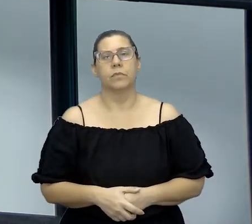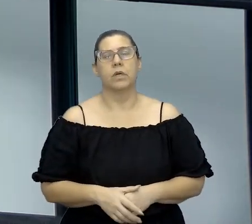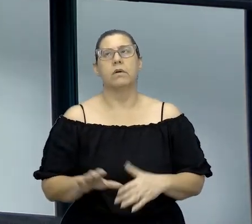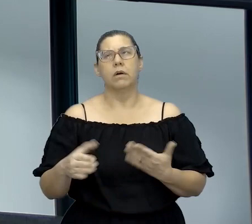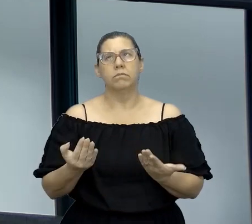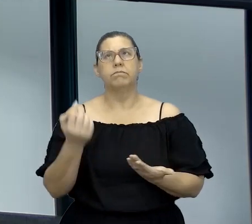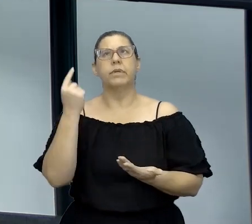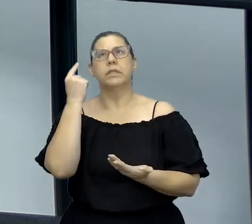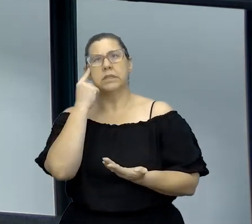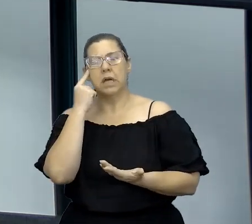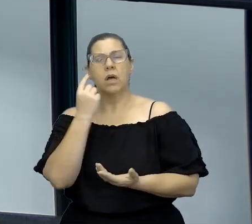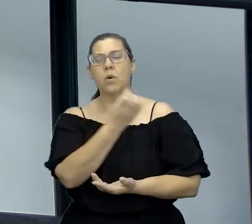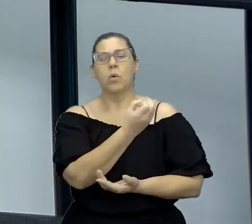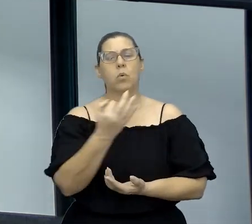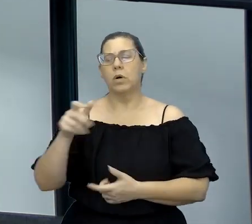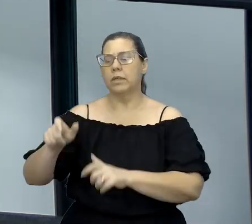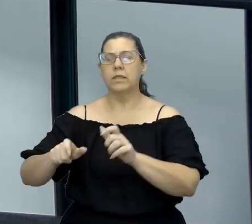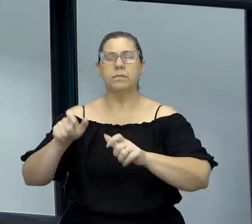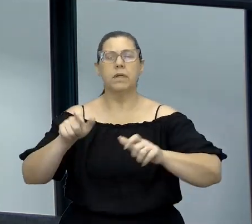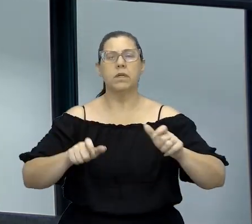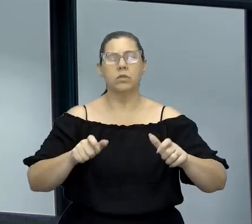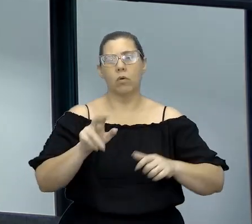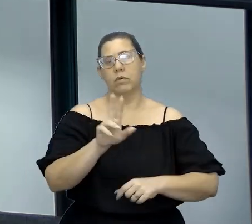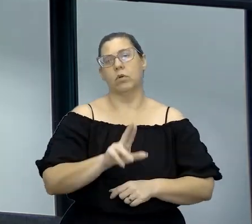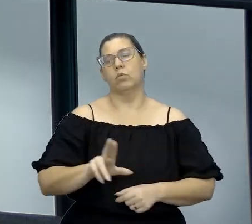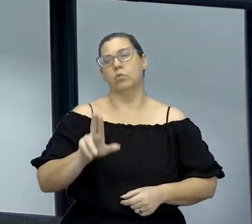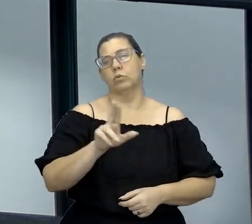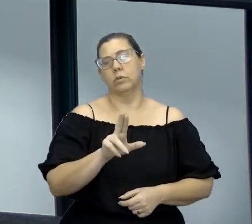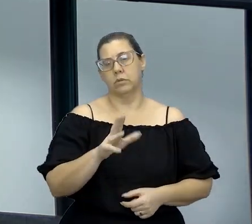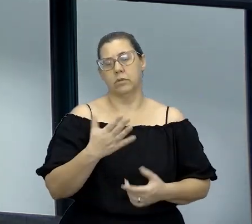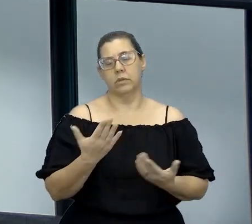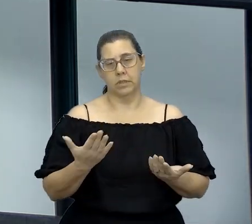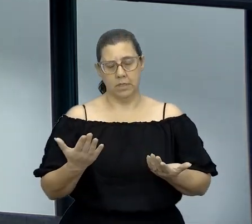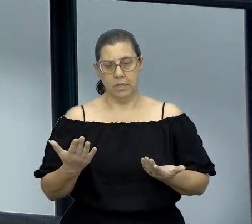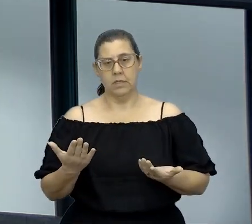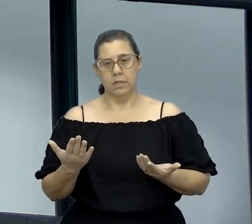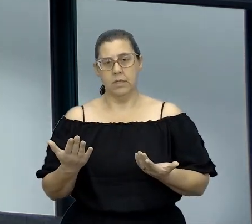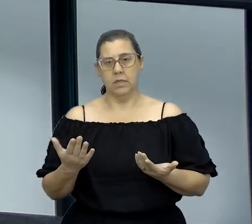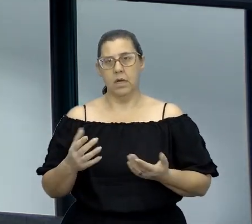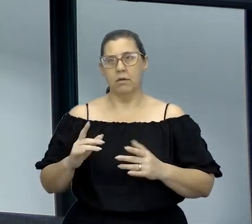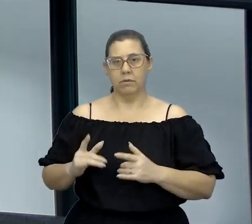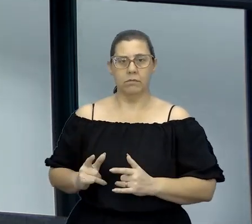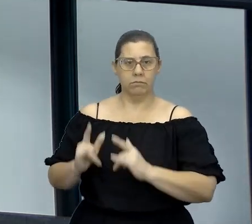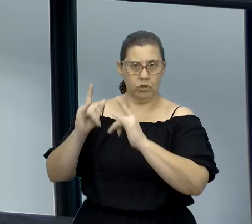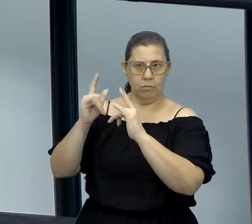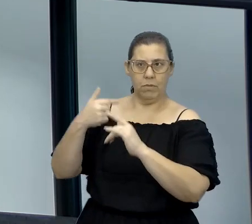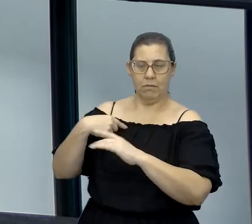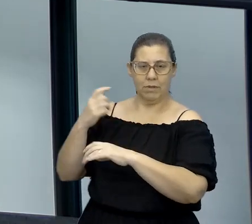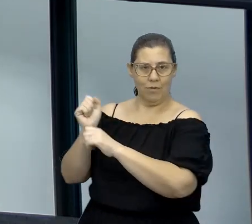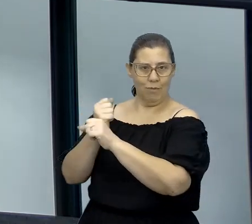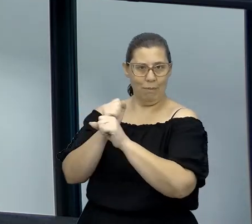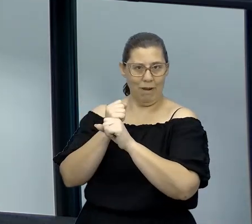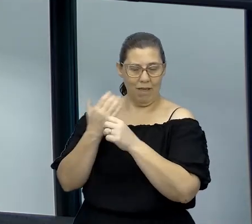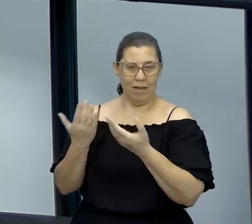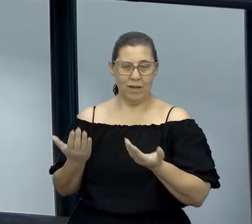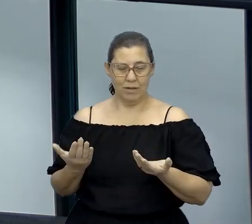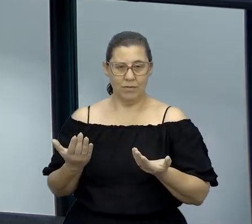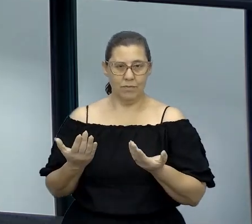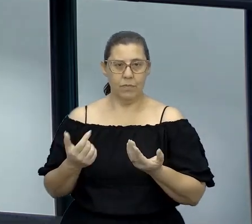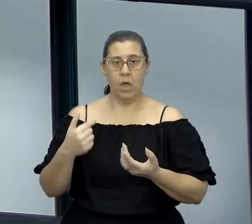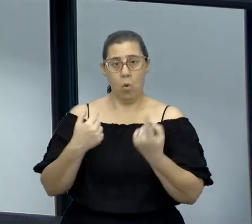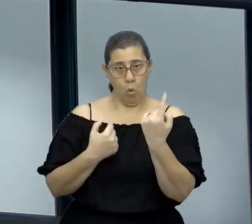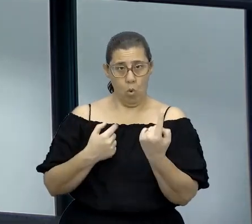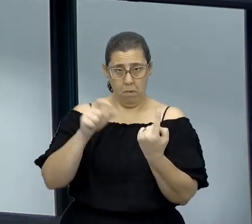vai pensar, quantas pessoas vão estar utilizando esse edifício aí que eu vou estar projetando? Ah, é